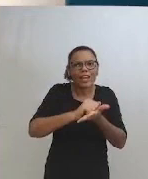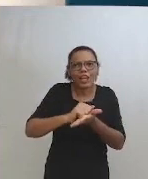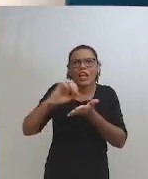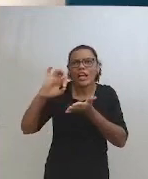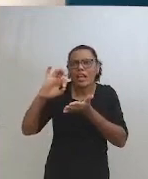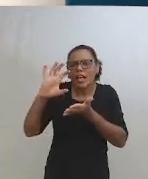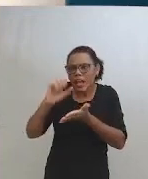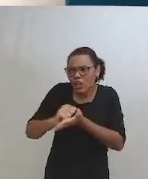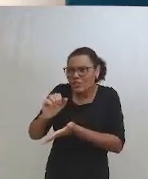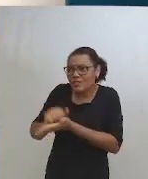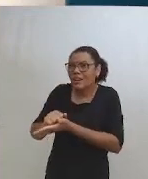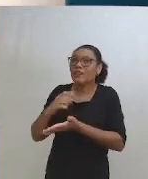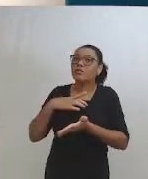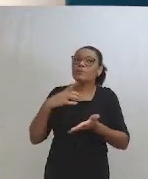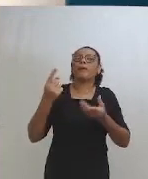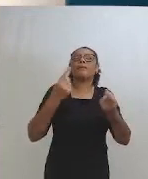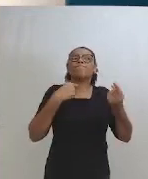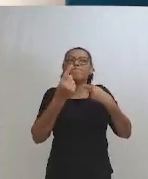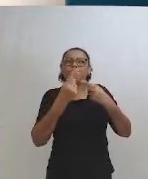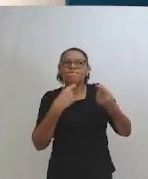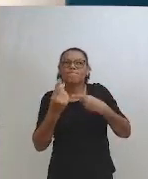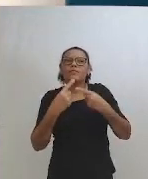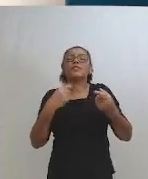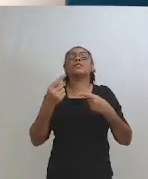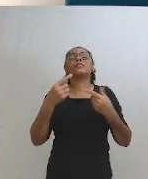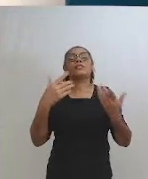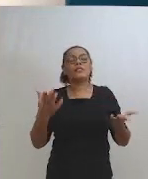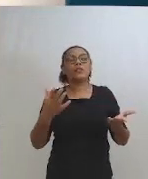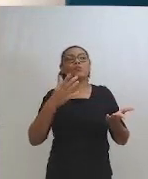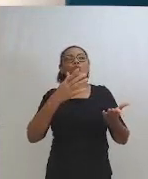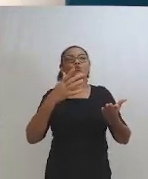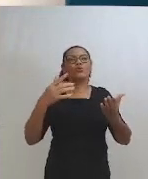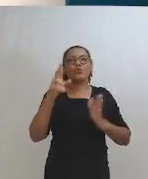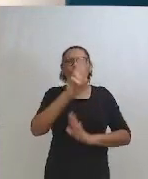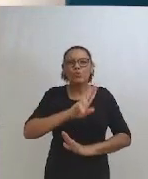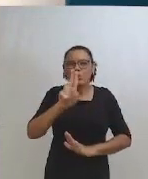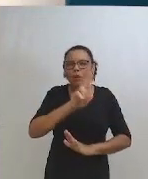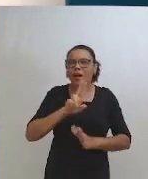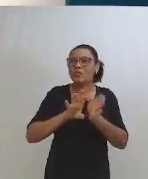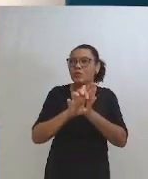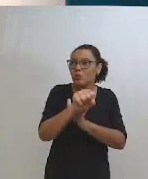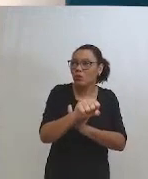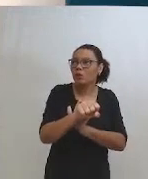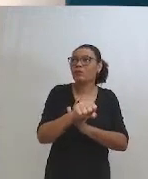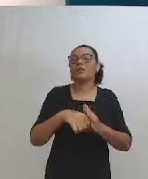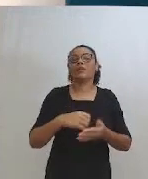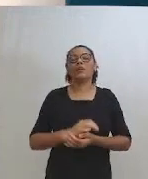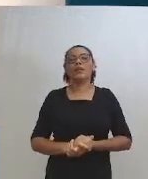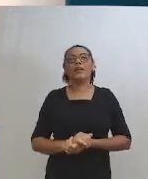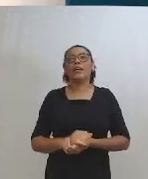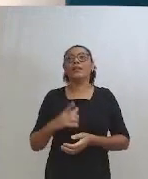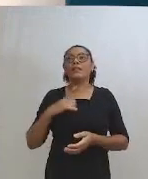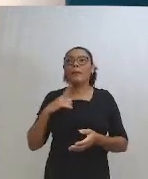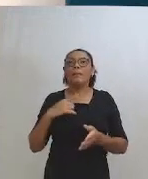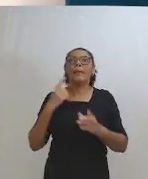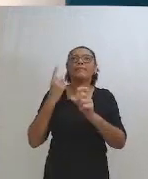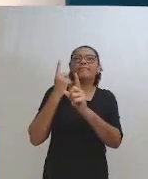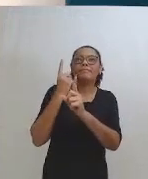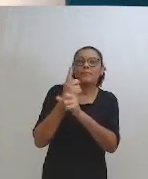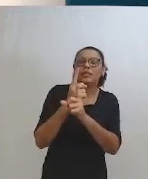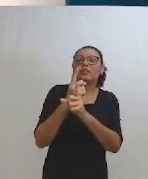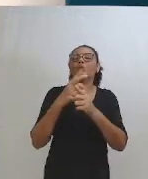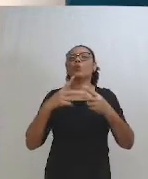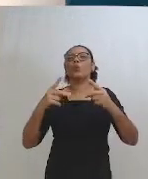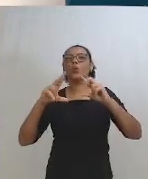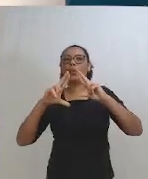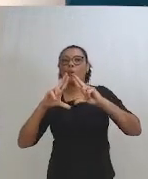usuários, deu exemplo, contas, histórico de localização, e-mail do aparelho vinculado, identificação de IPs, Google Drive, histórico de